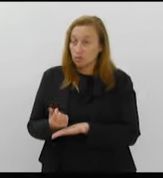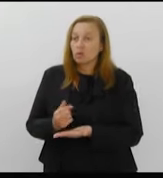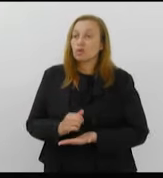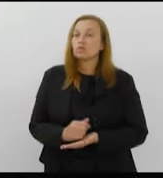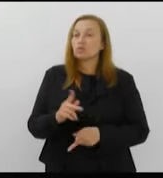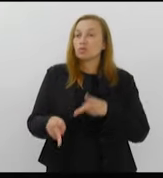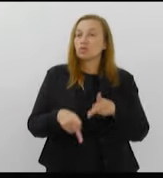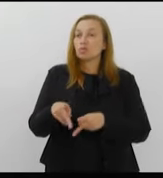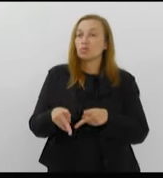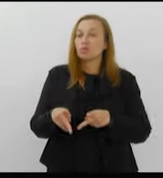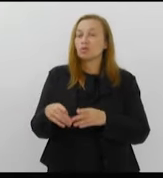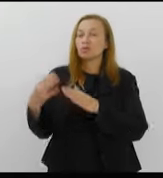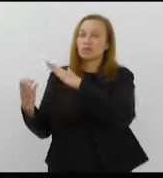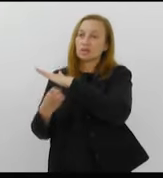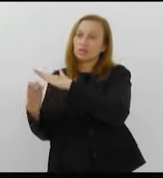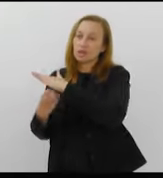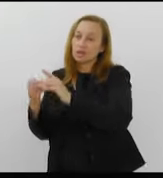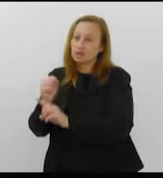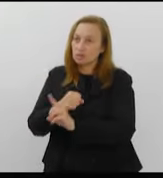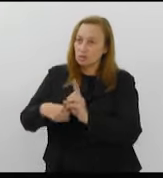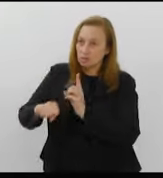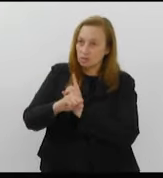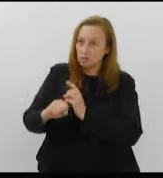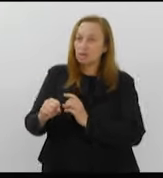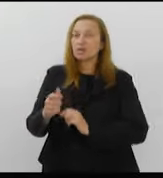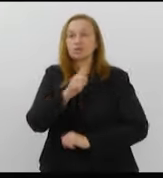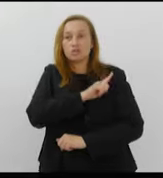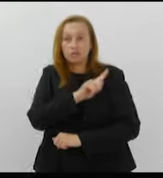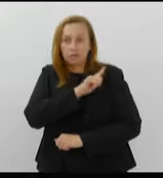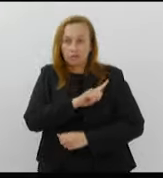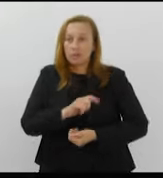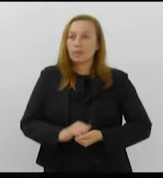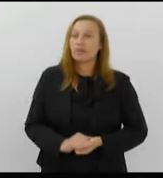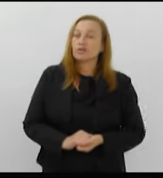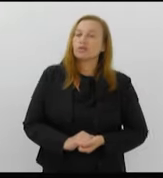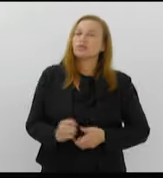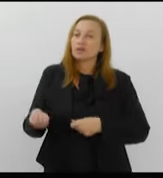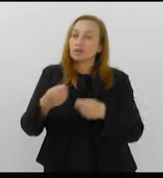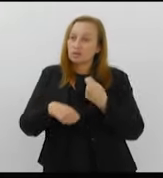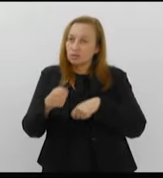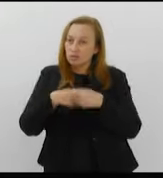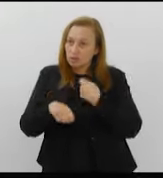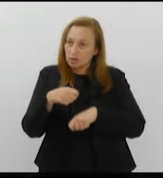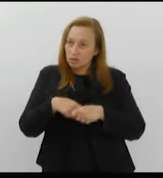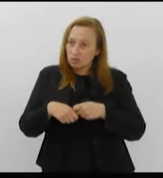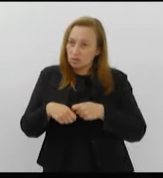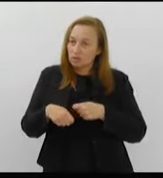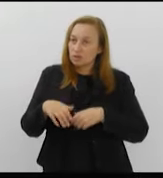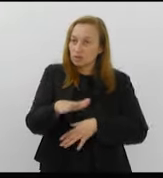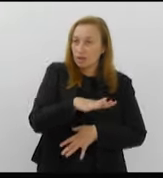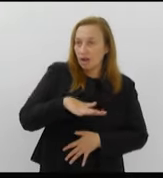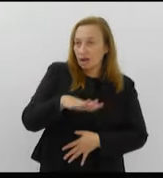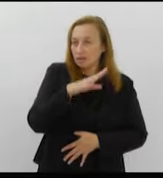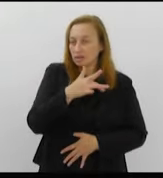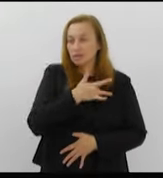as organizações sociais, para a gestão das organizações sociais e administração das unidades de